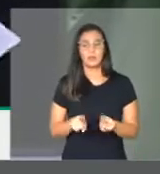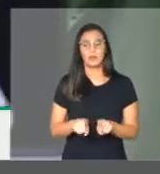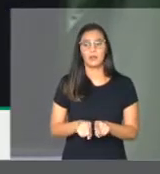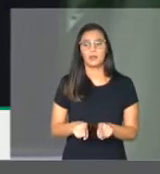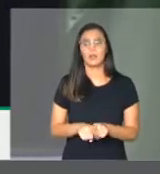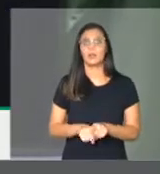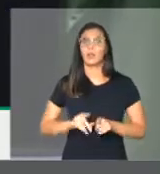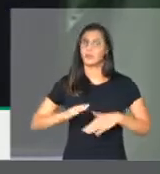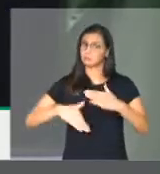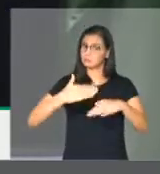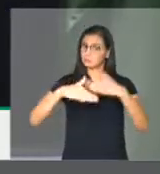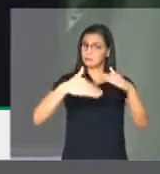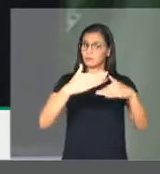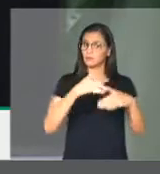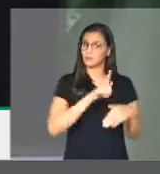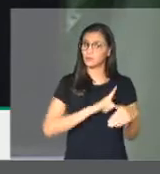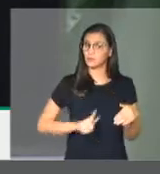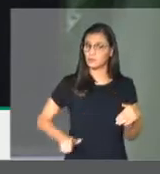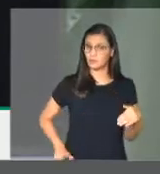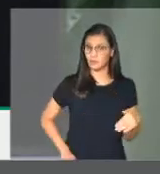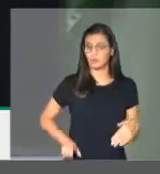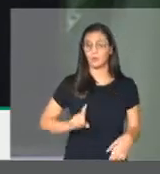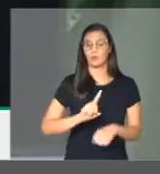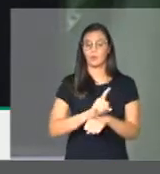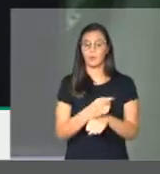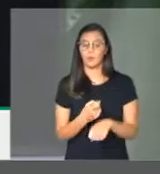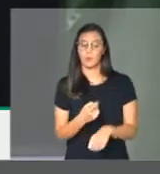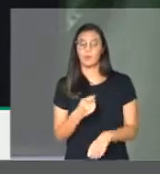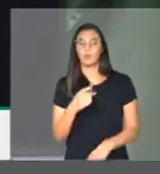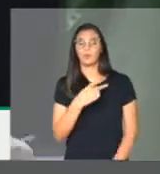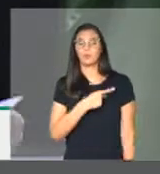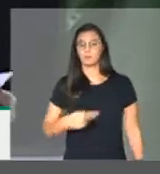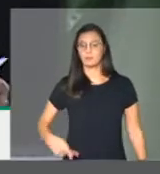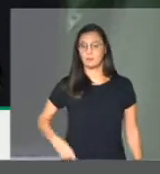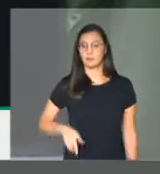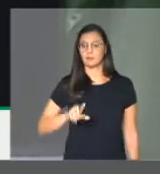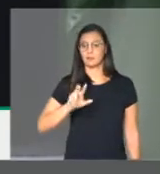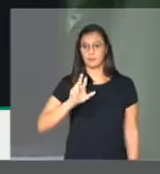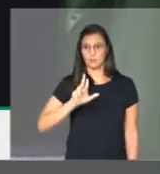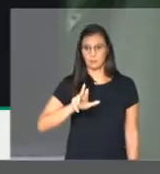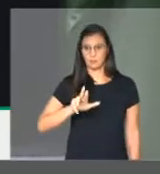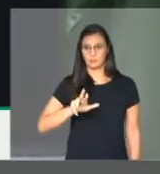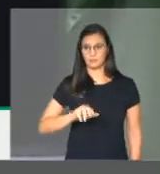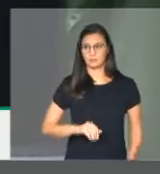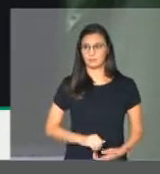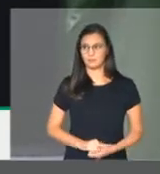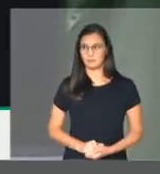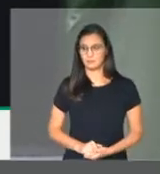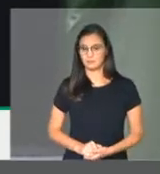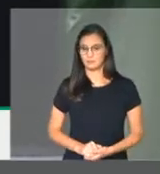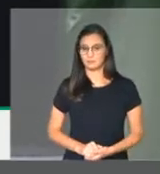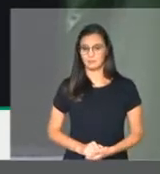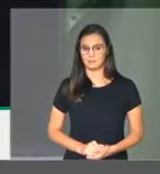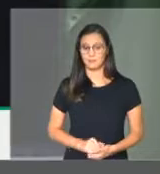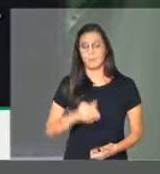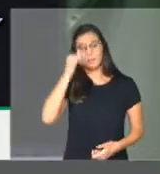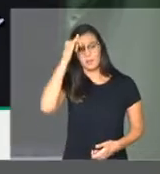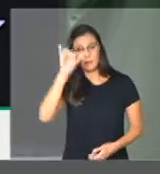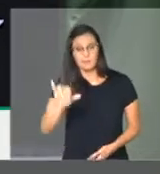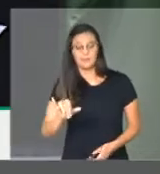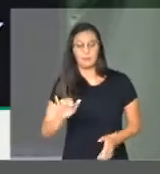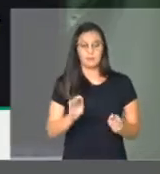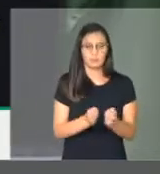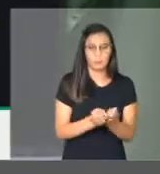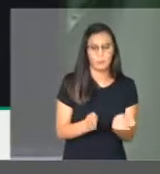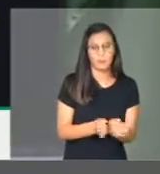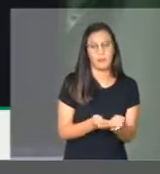inegáveis avanços dos governos do ex-presidente Lula no combate à pobreza e no que isso